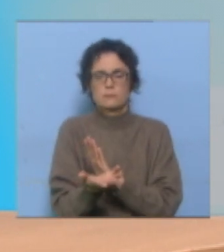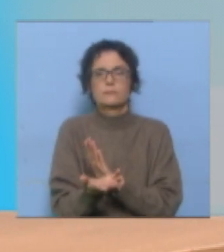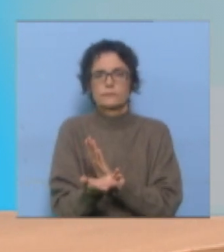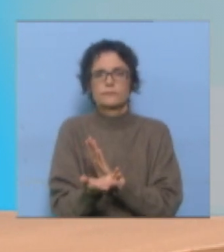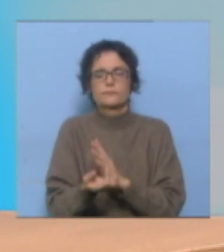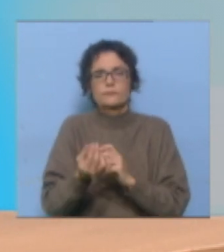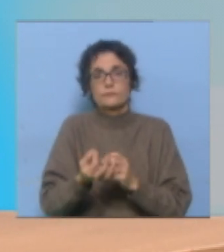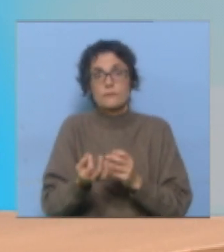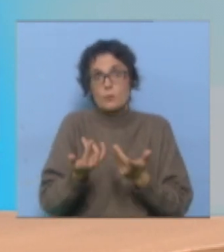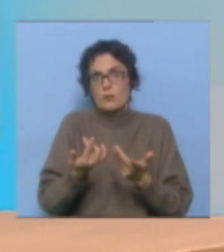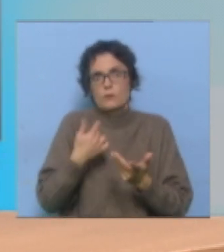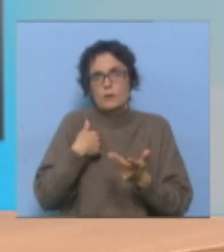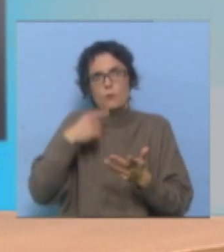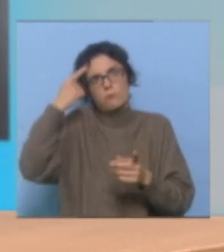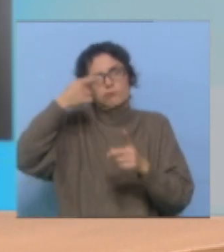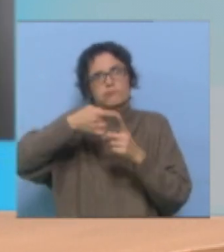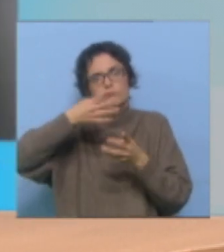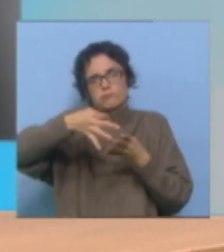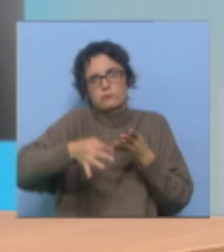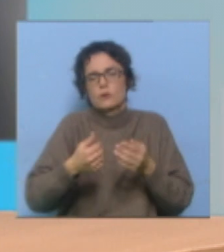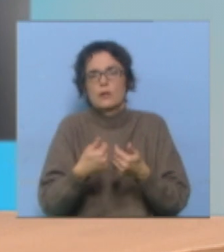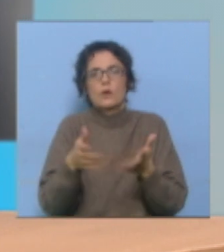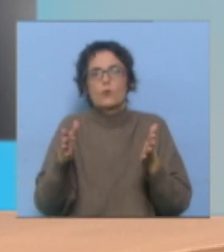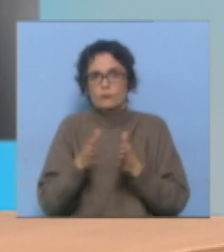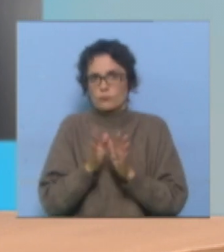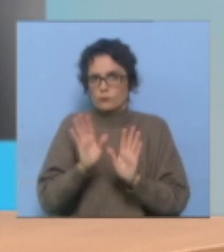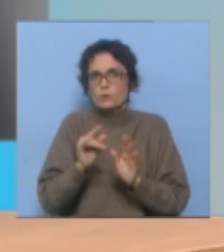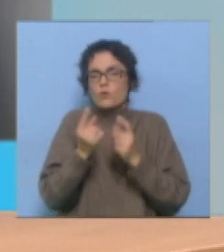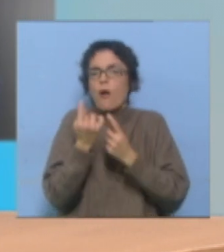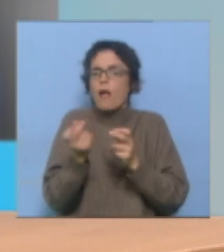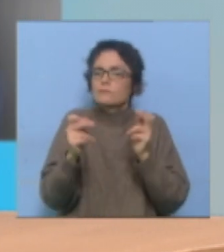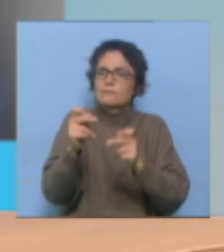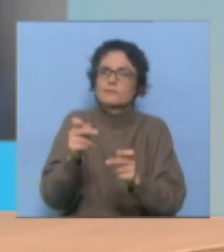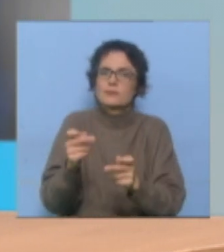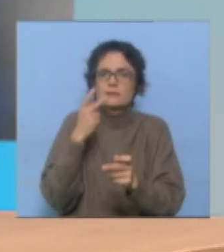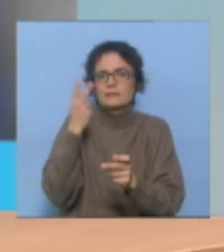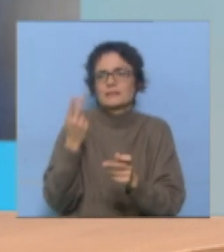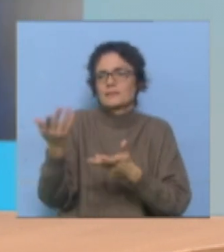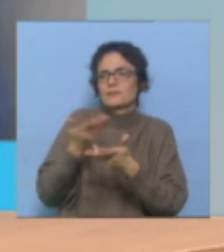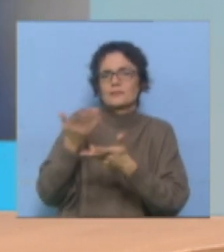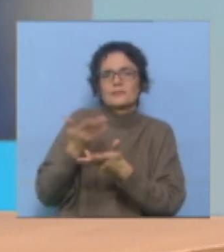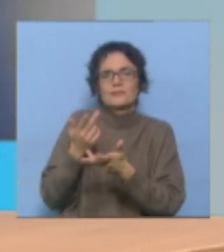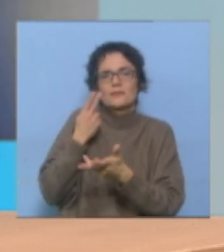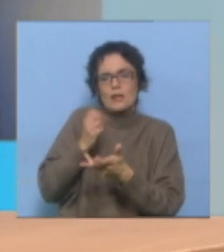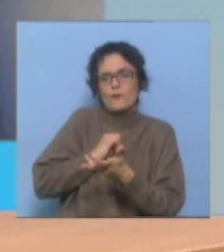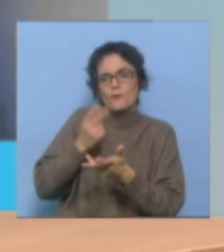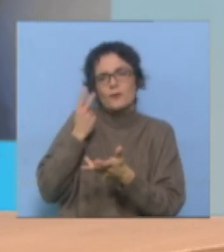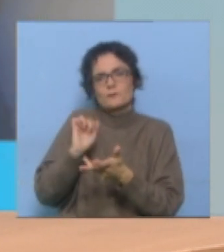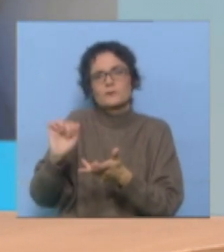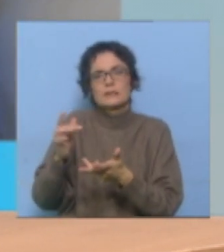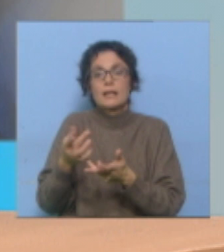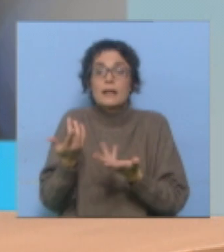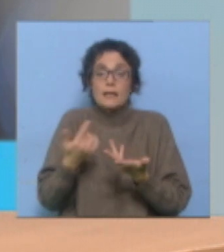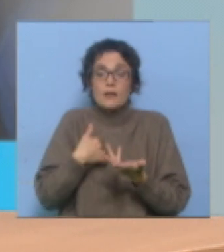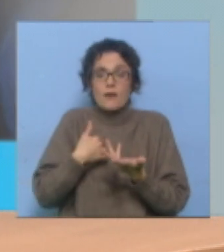Não tive essa ousadia, portanto, são alguns dos acontecimentos que se passaram entre nós e julgo que procurei